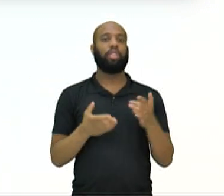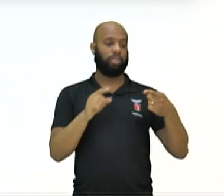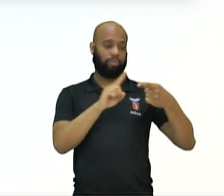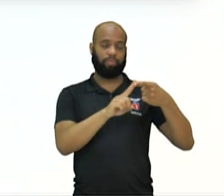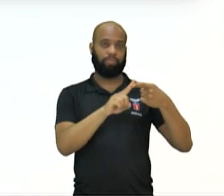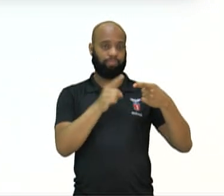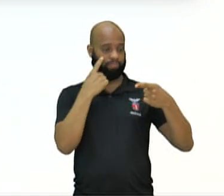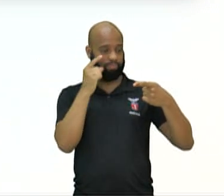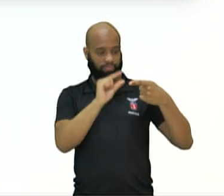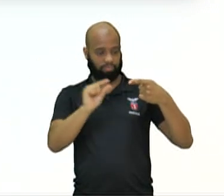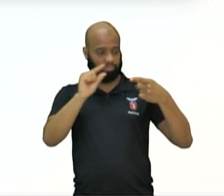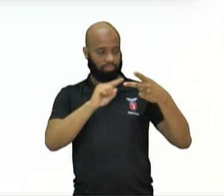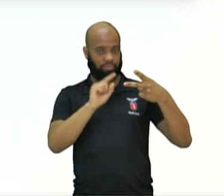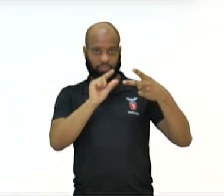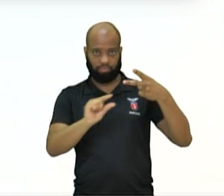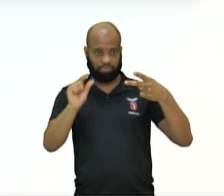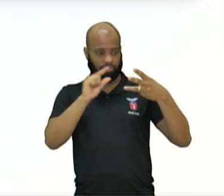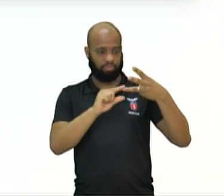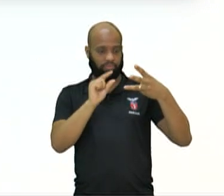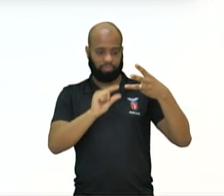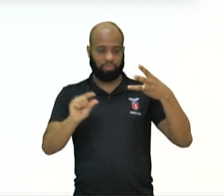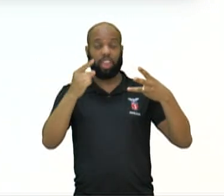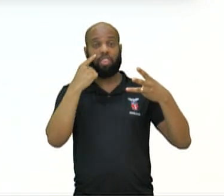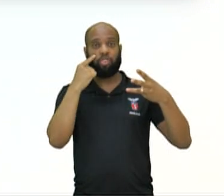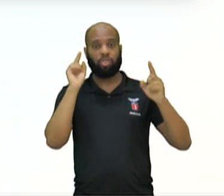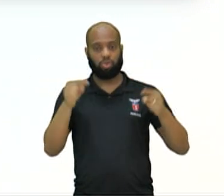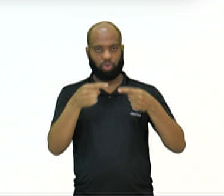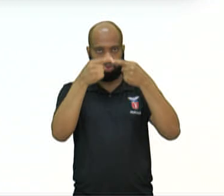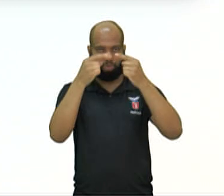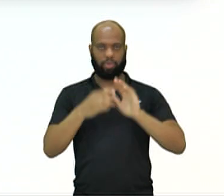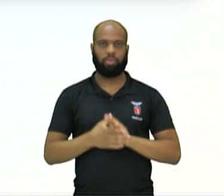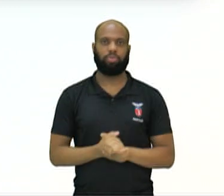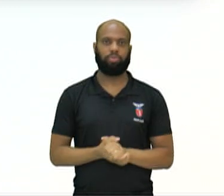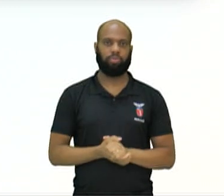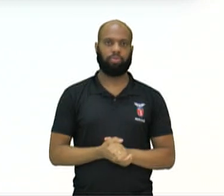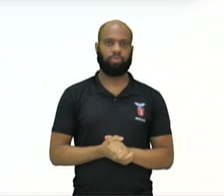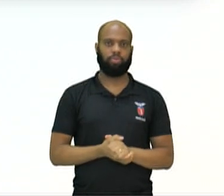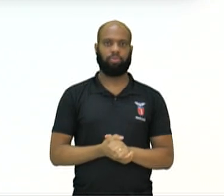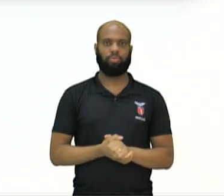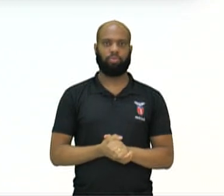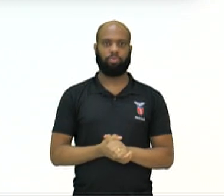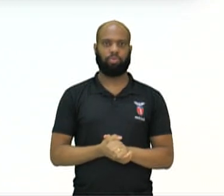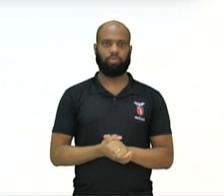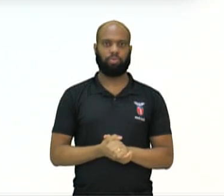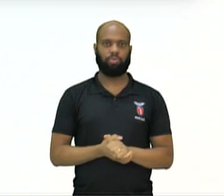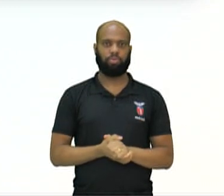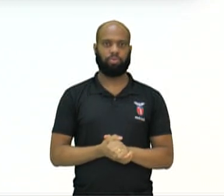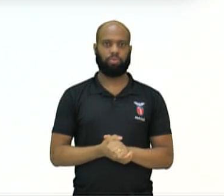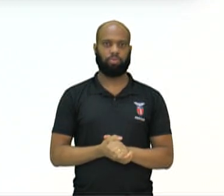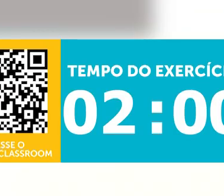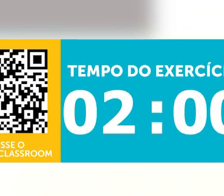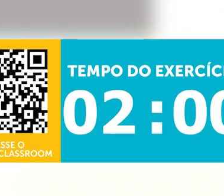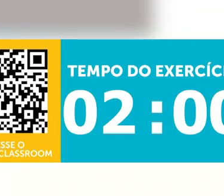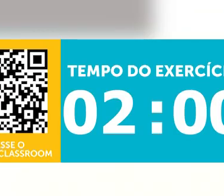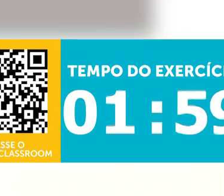A, subtropical, letra B, temperado ou letra C, mediterrâneo? Letra A, letra B ou letra C? Vai lá!